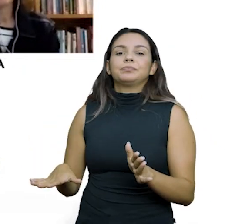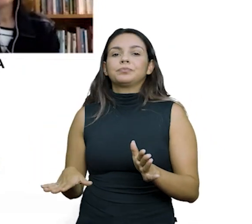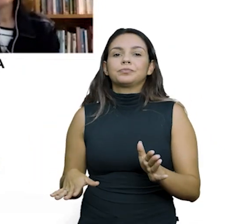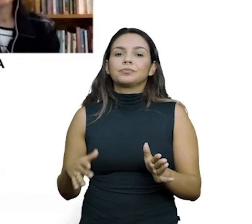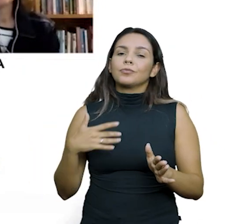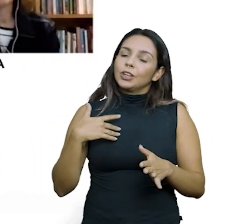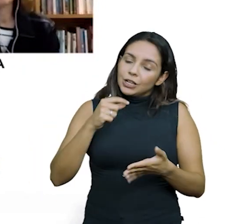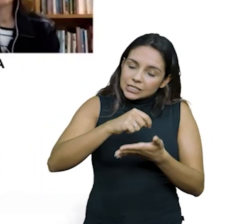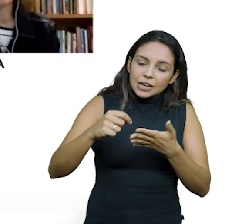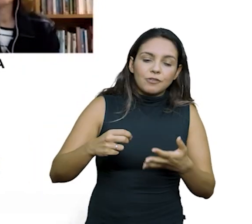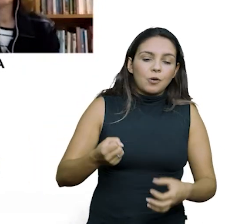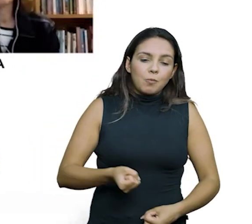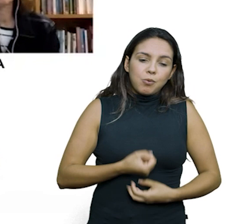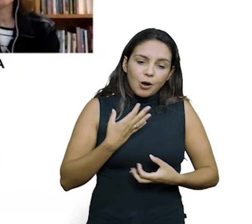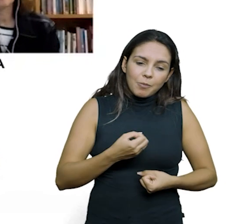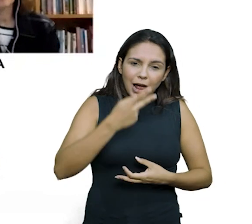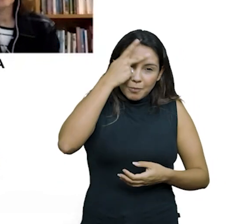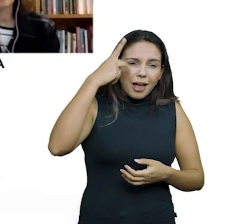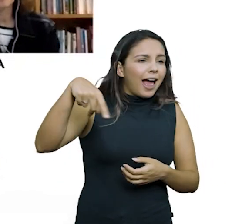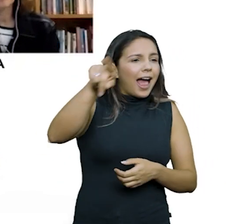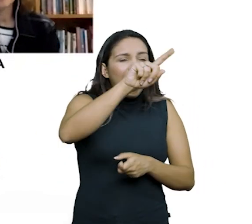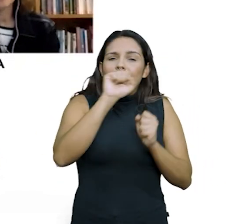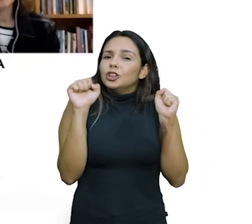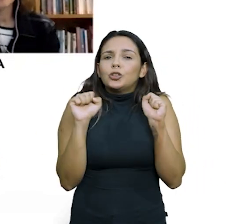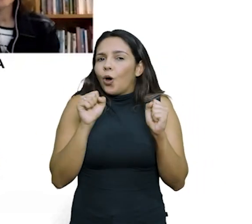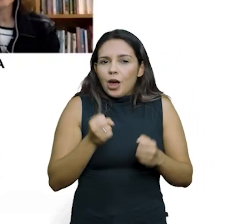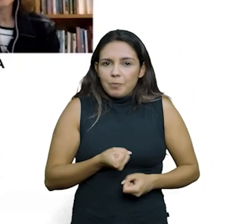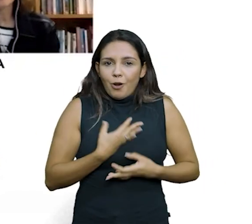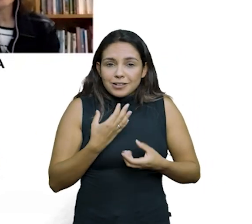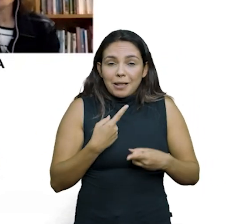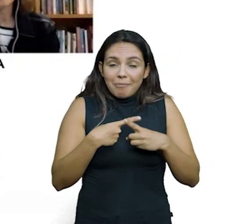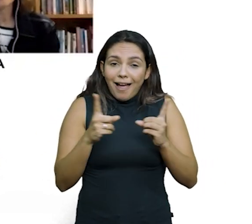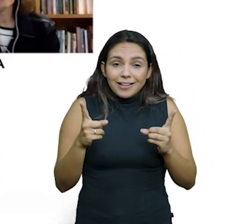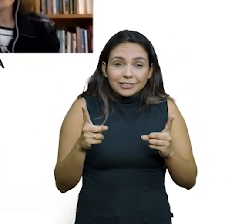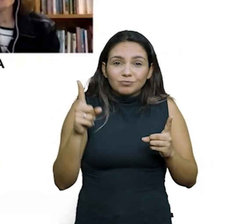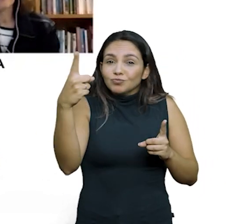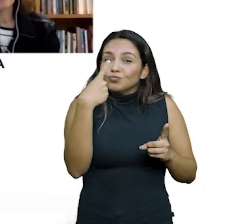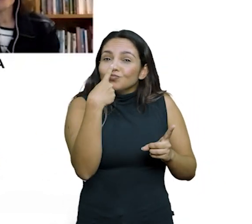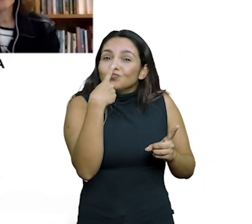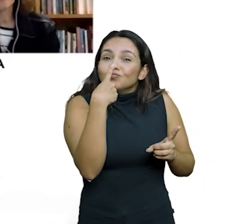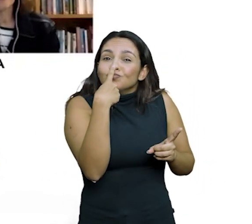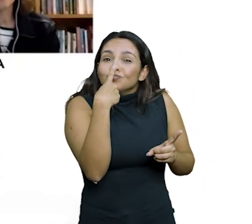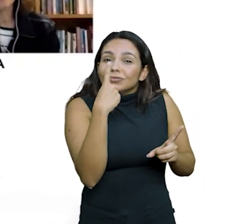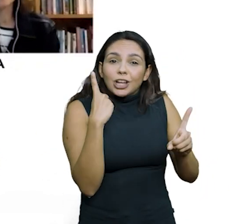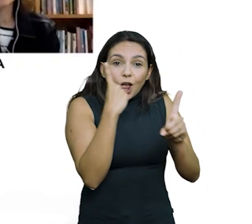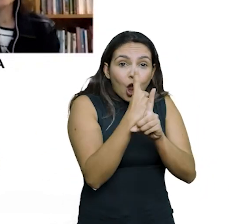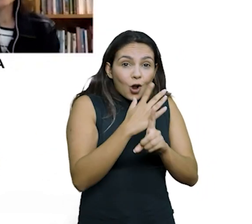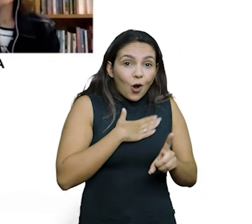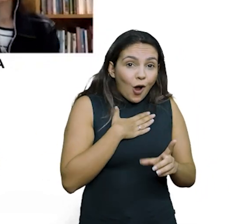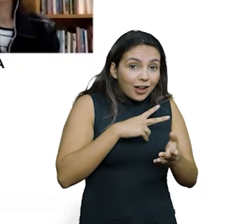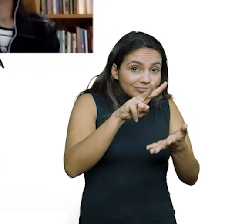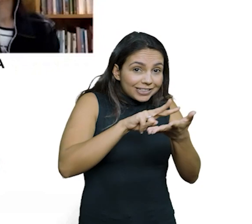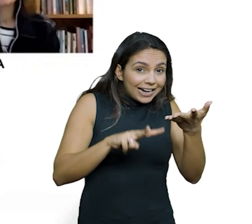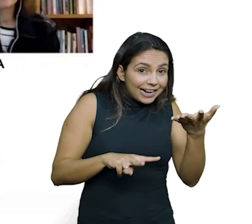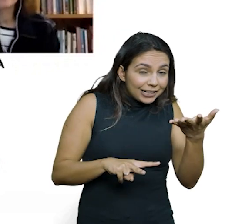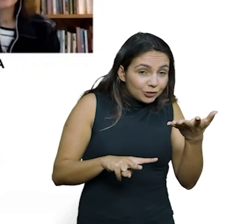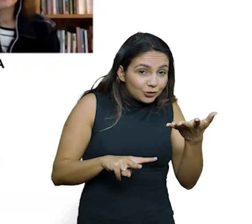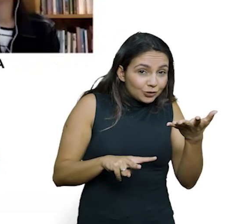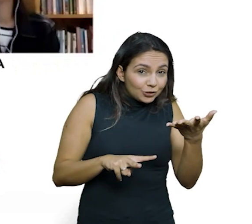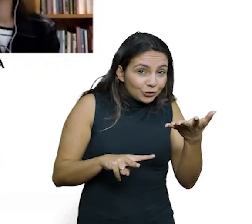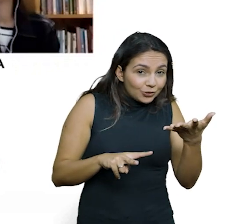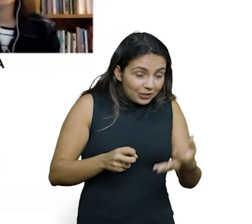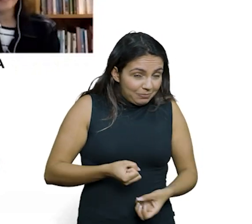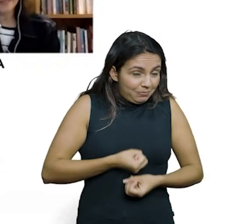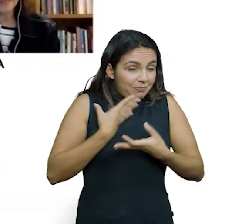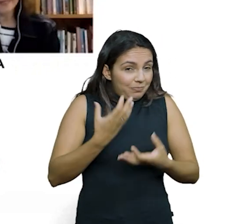escreve, eu escrevo poemas. A pessoa sempre fala, eu adoro poesia. Mas na hora de encontrar o leitor, você encontra as pessoas